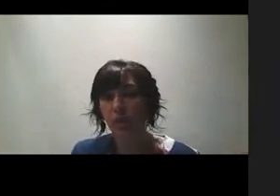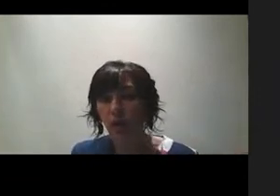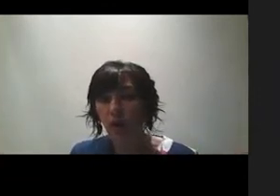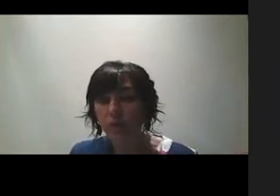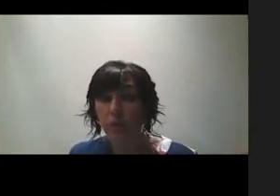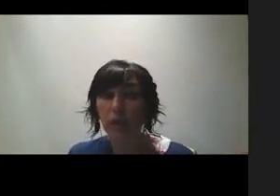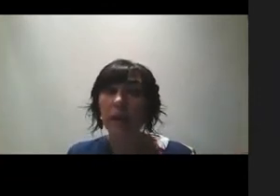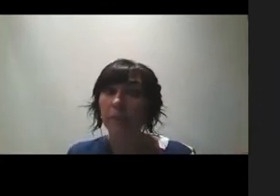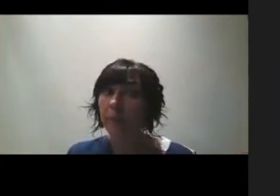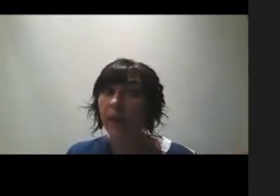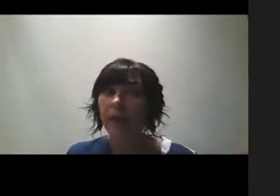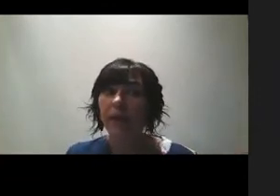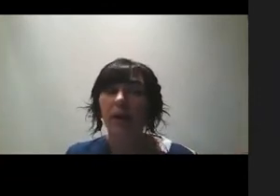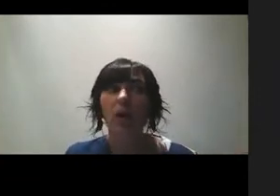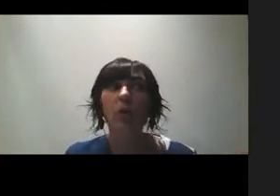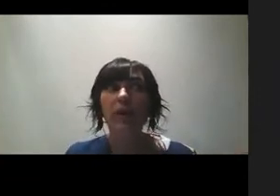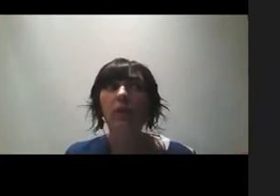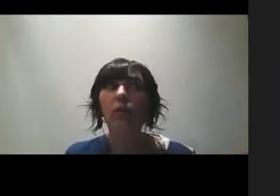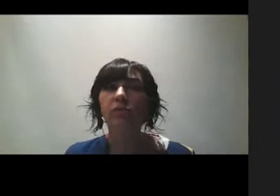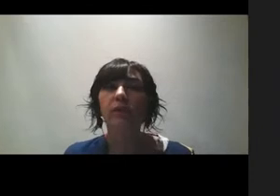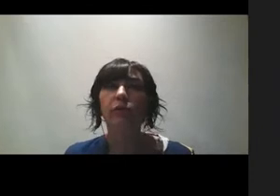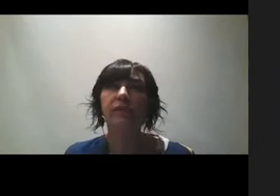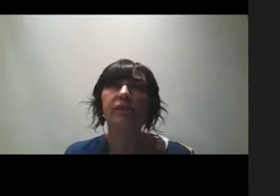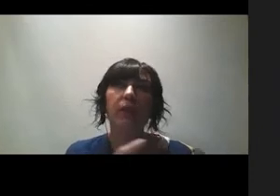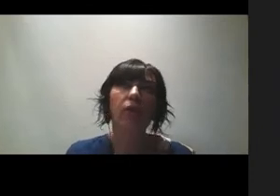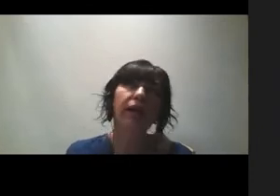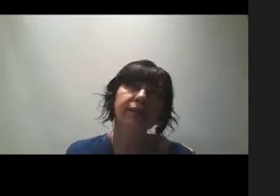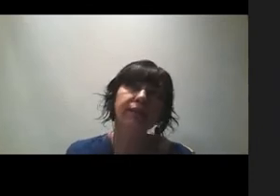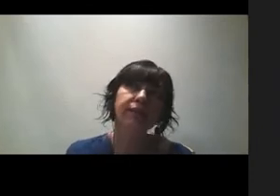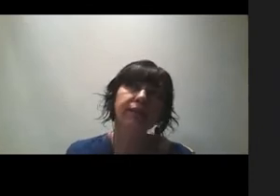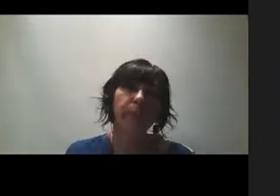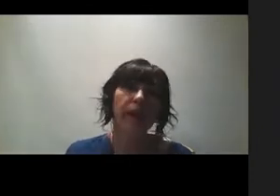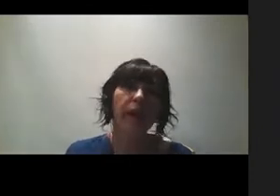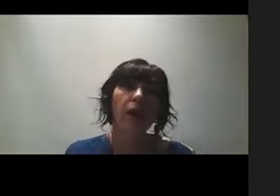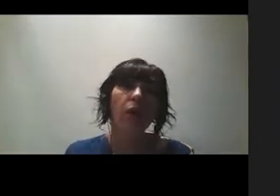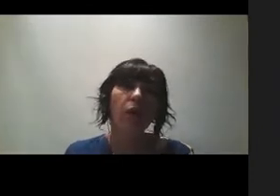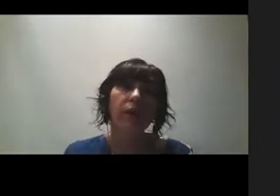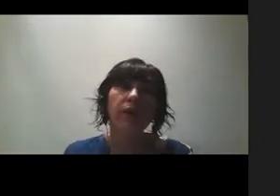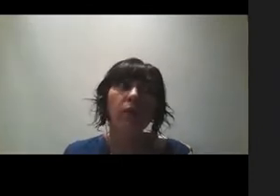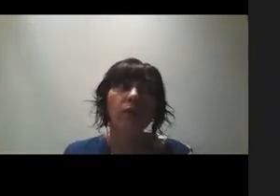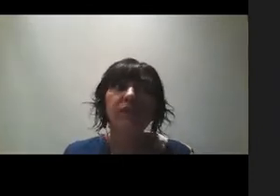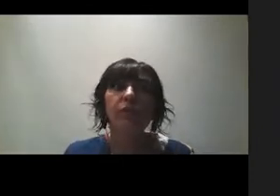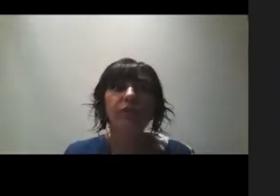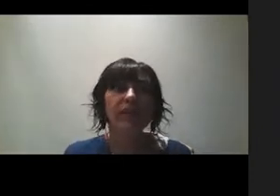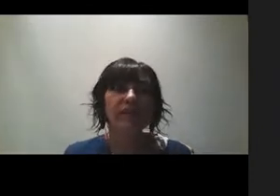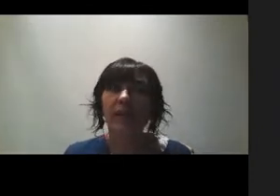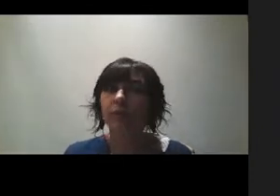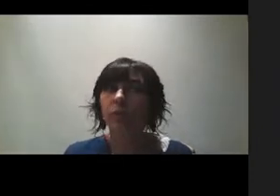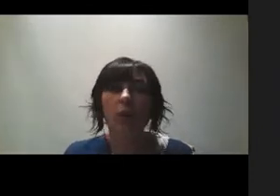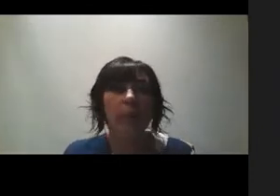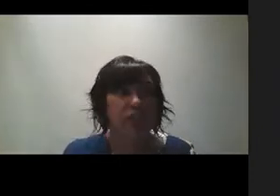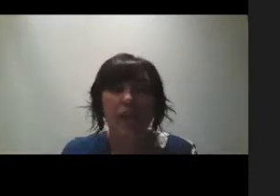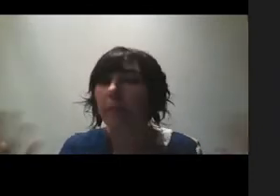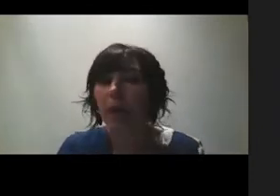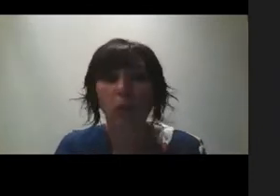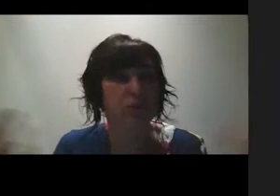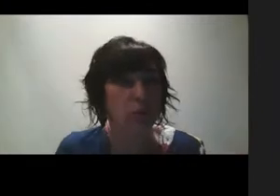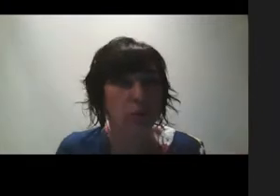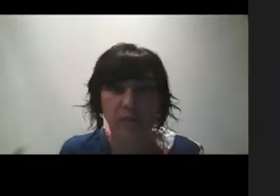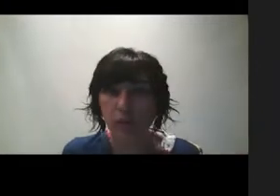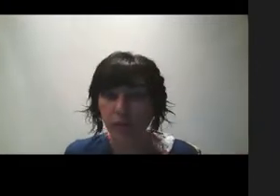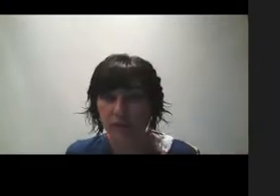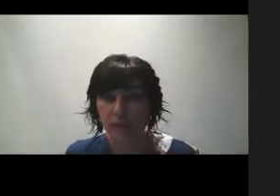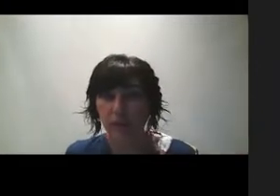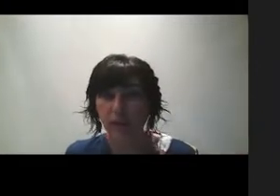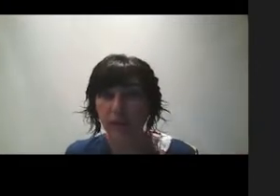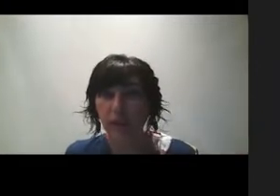estrutura o seu negócio na peia o que que eu consigo fazer para colocar essa solução de pé o que que eu consigo fazer naturalmente que é